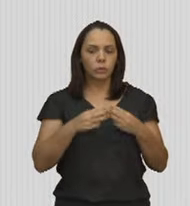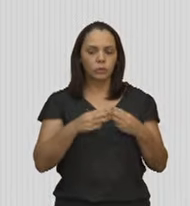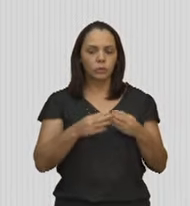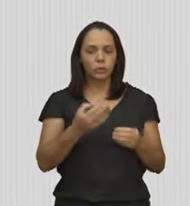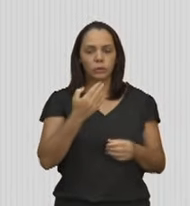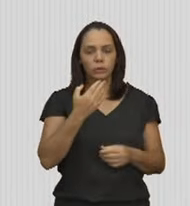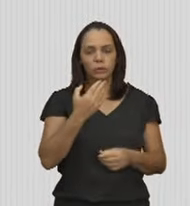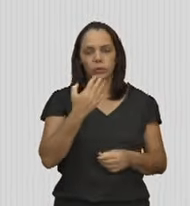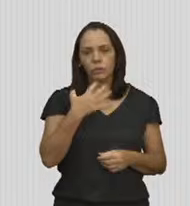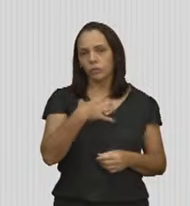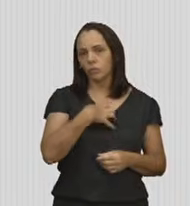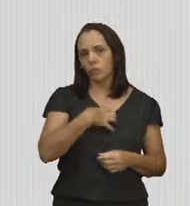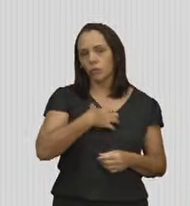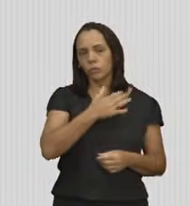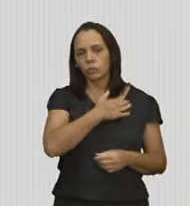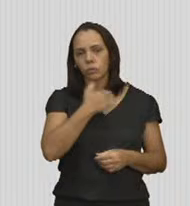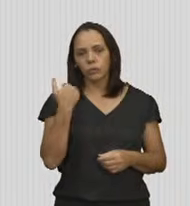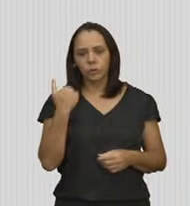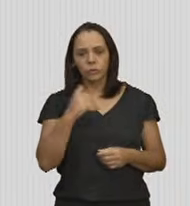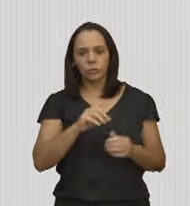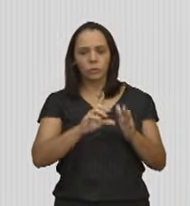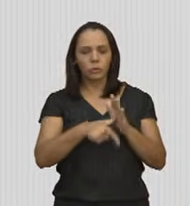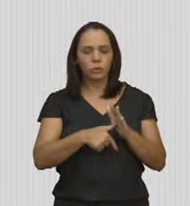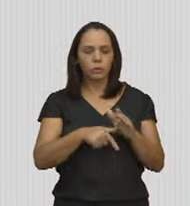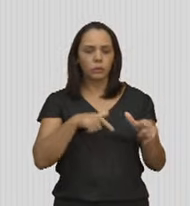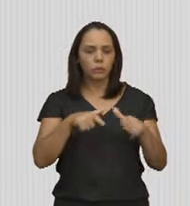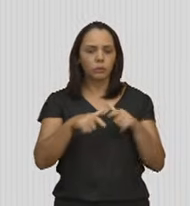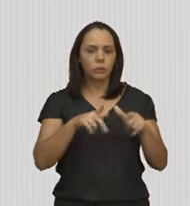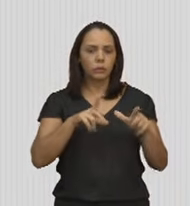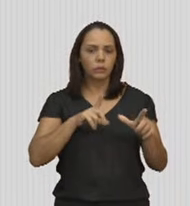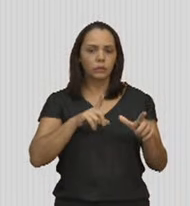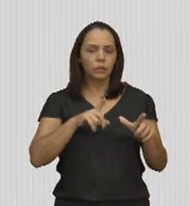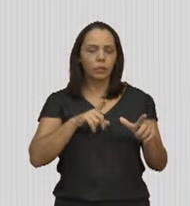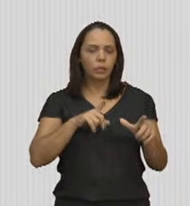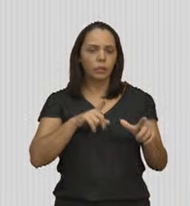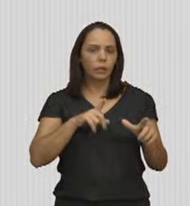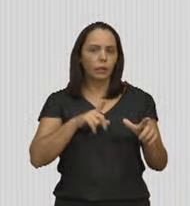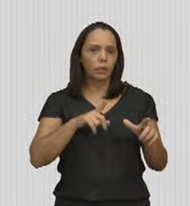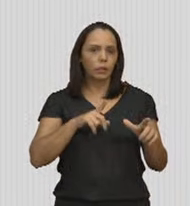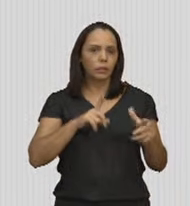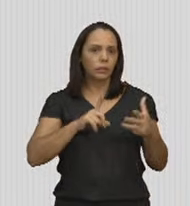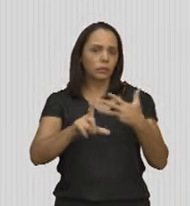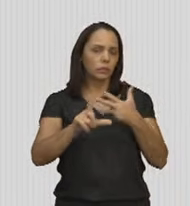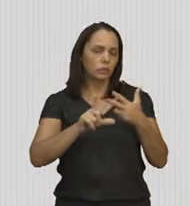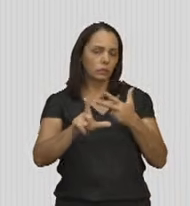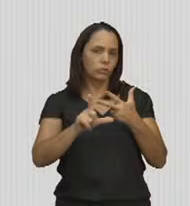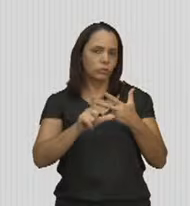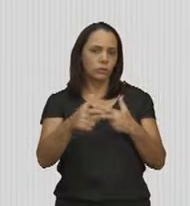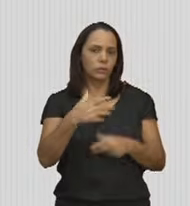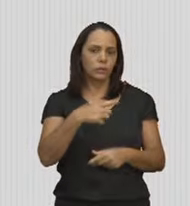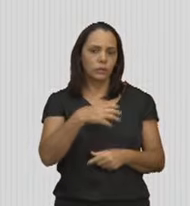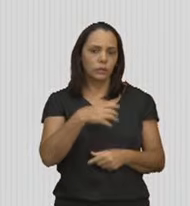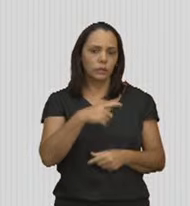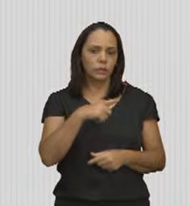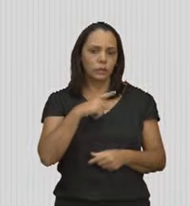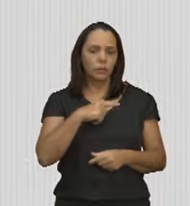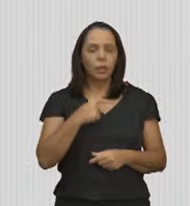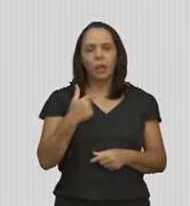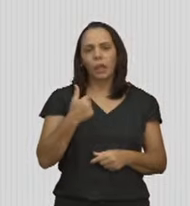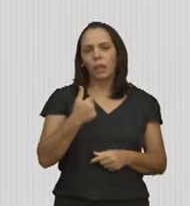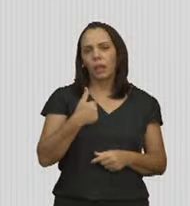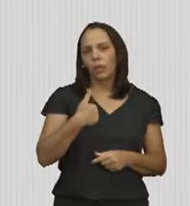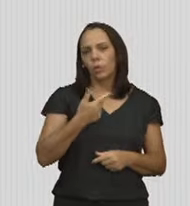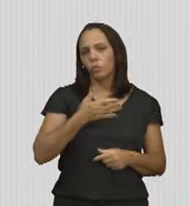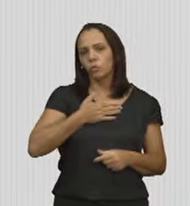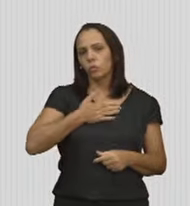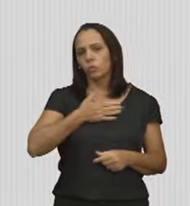votos de pesar, os demais trabalhos legislativos que a gente tem aqui na casa. Eu não sou um vereador que costuma fazer moção, eu não